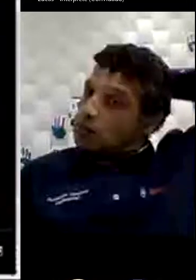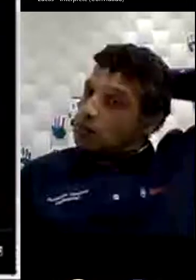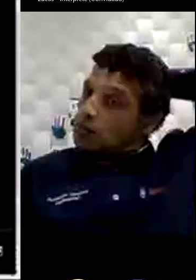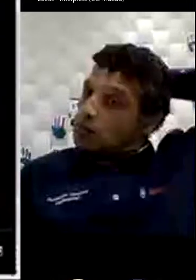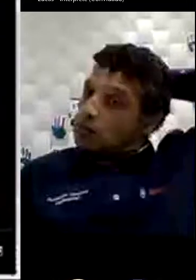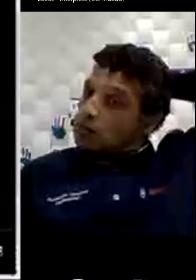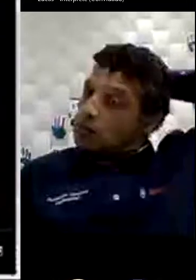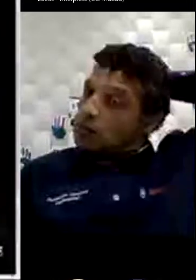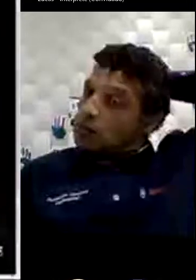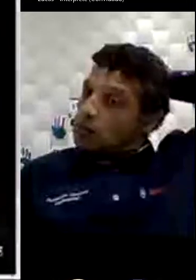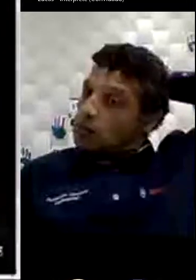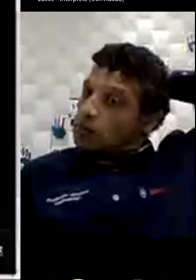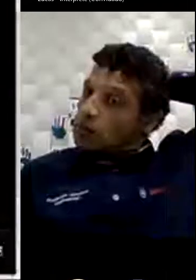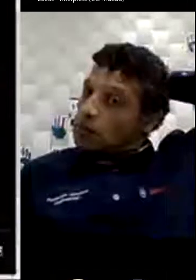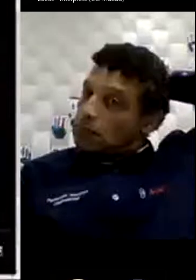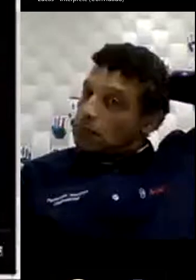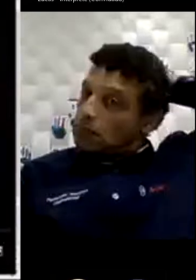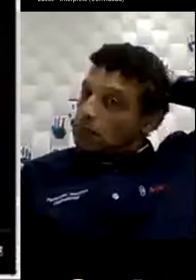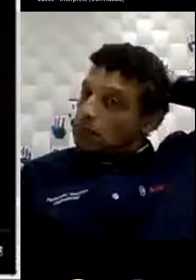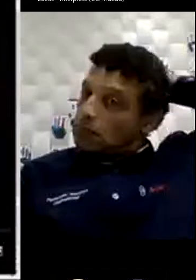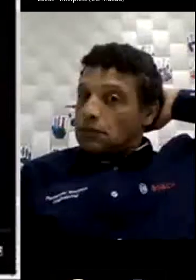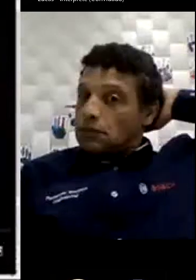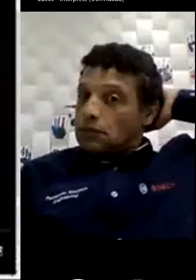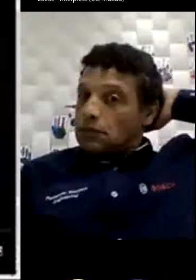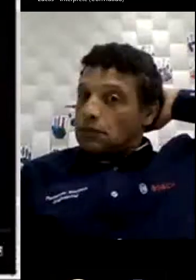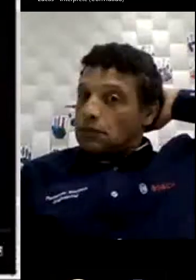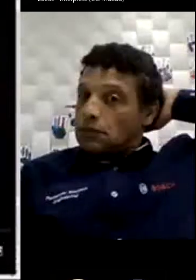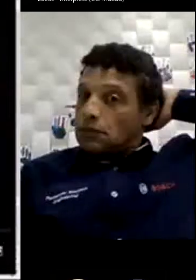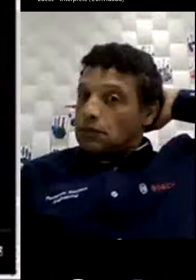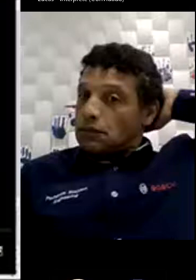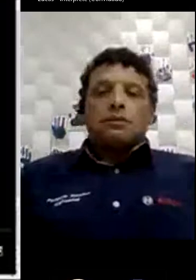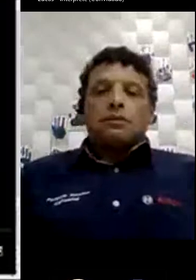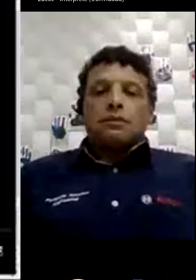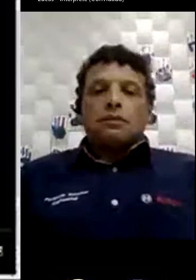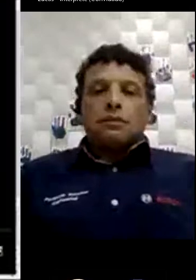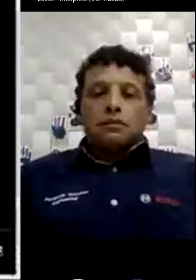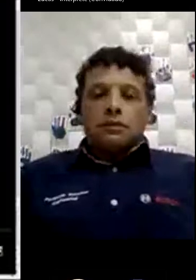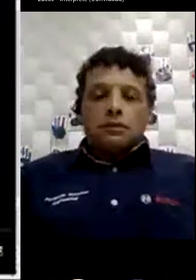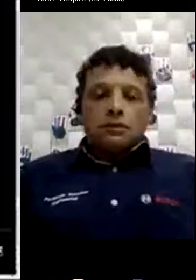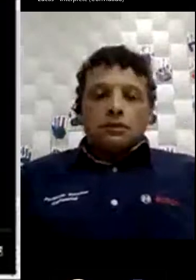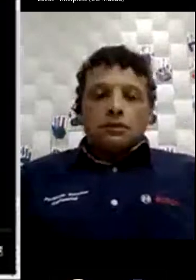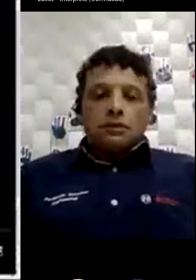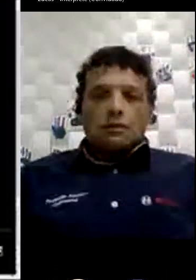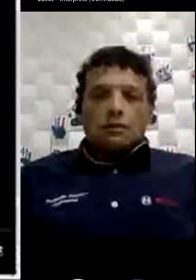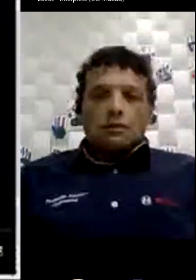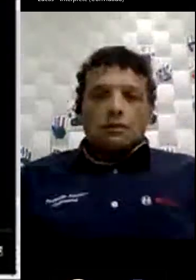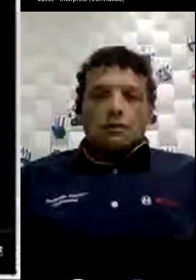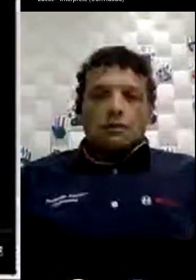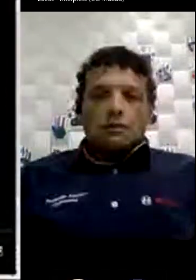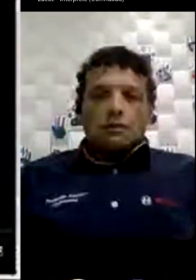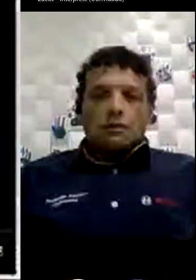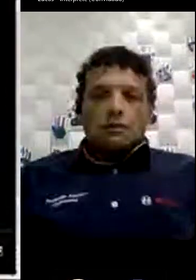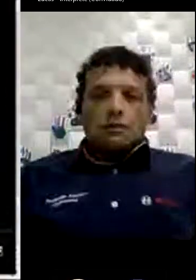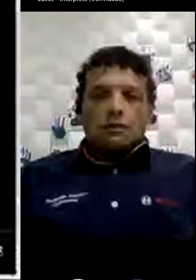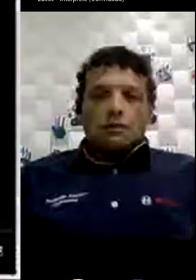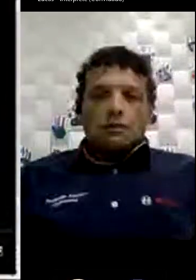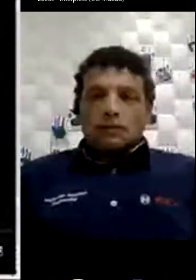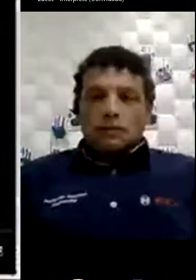Nossos sistemas equipam caminhões, ônibus, maquinários agrícolas, trens, barcos e carros. Uma